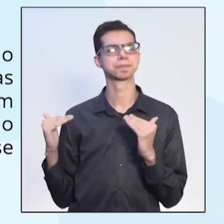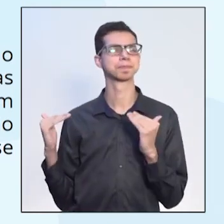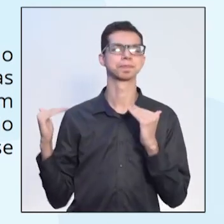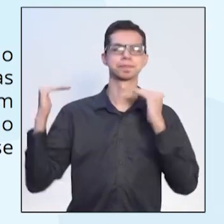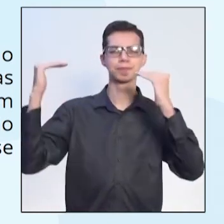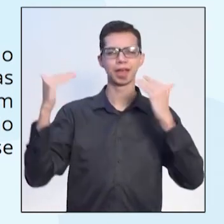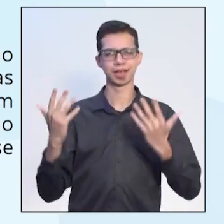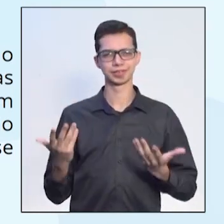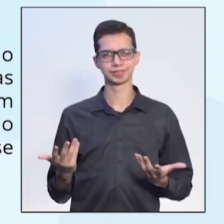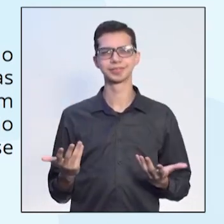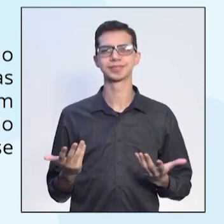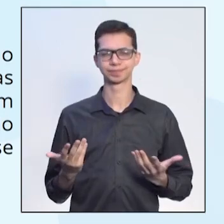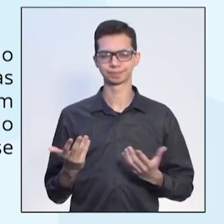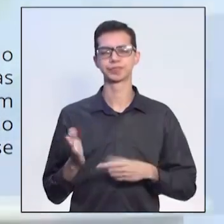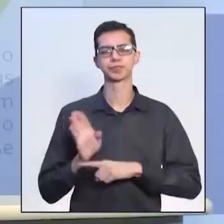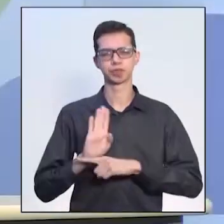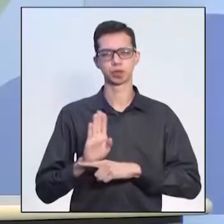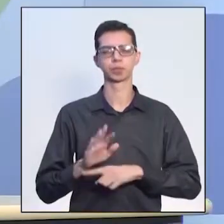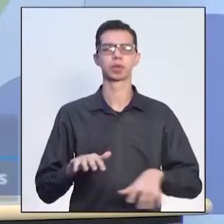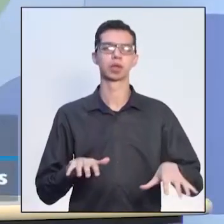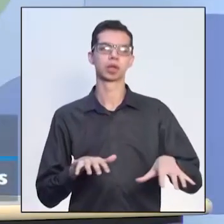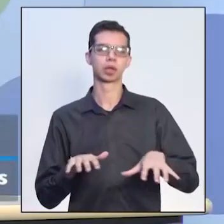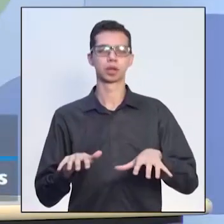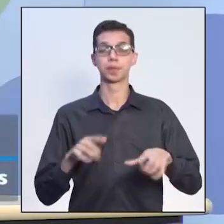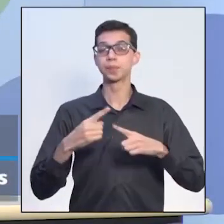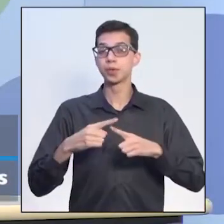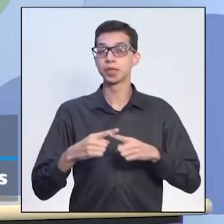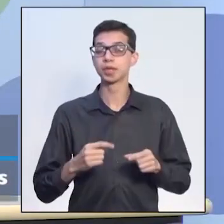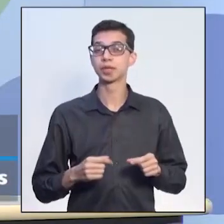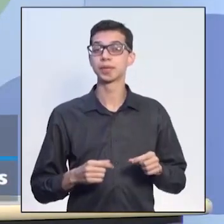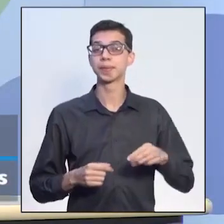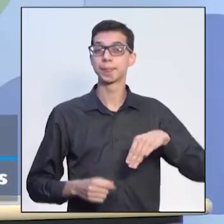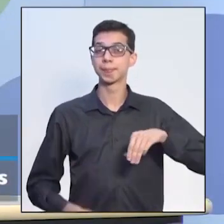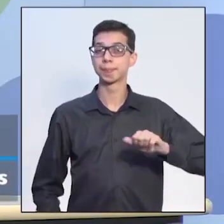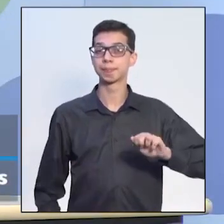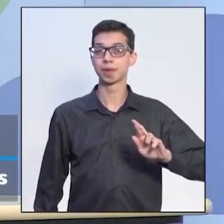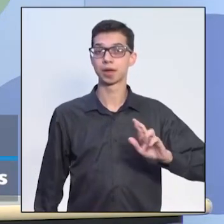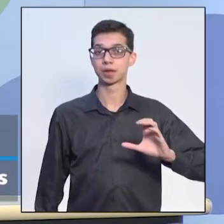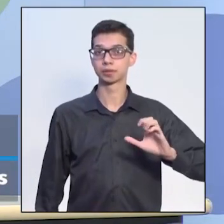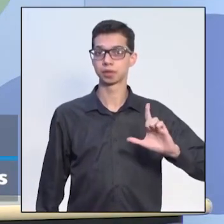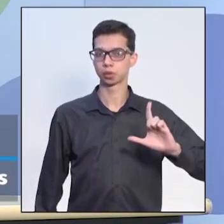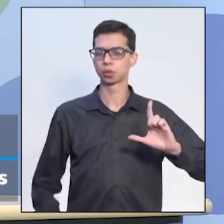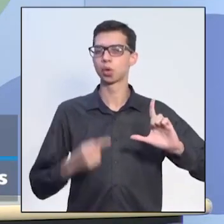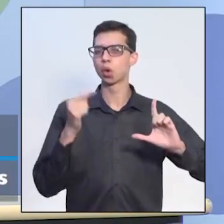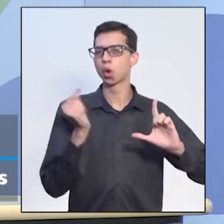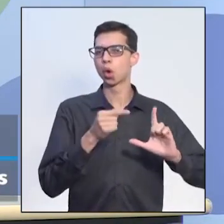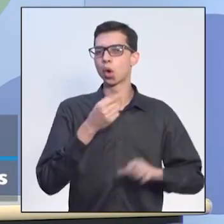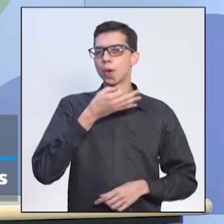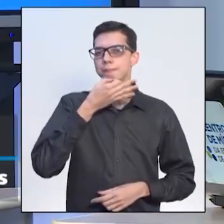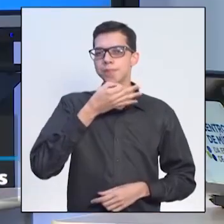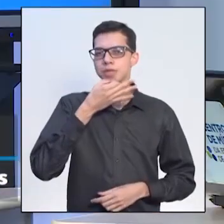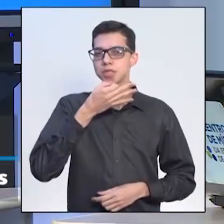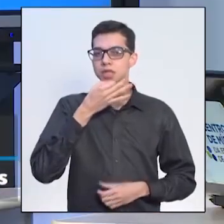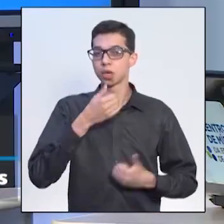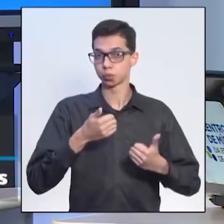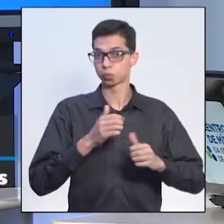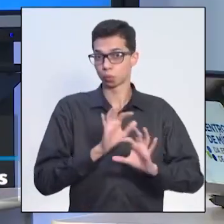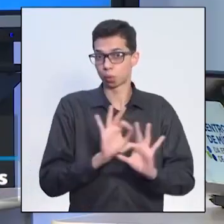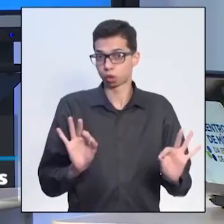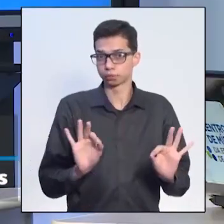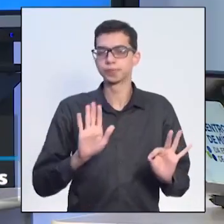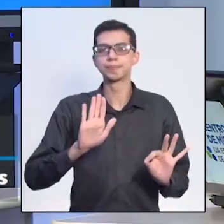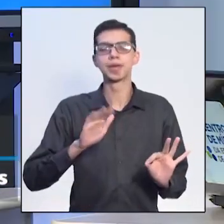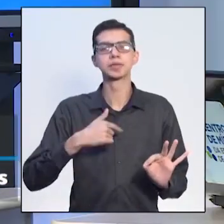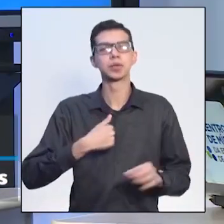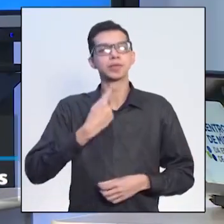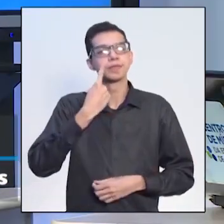sua opinião, na sua opinião, visão, o filme é ótimo. Perfeito. Agora eu preciso ler a resenha para ver se eu concordo com o que você fala. E depois ver o filme. Isso.